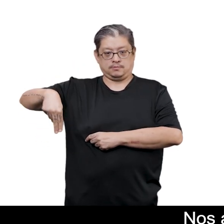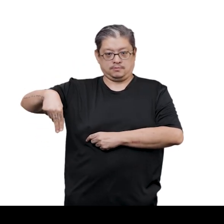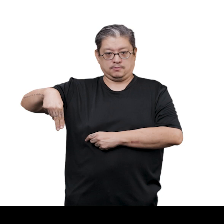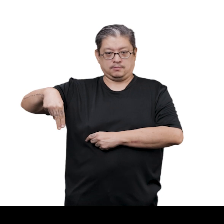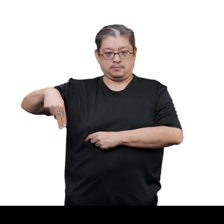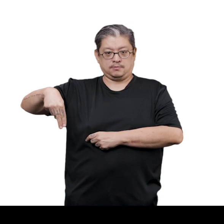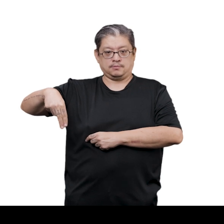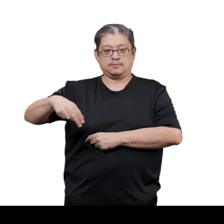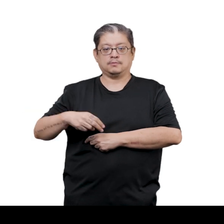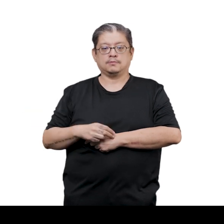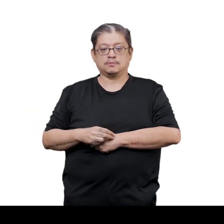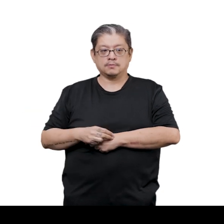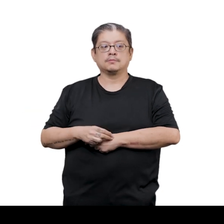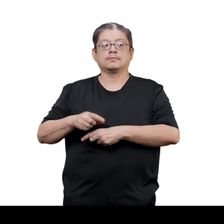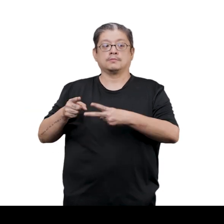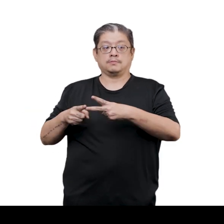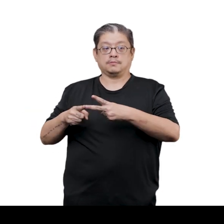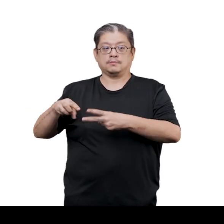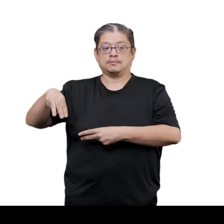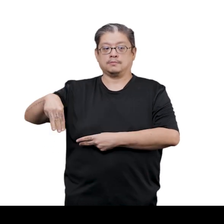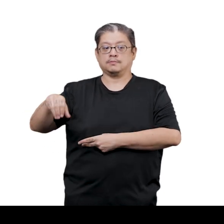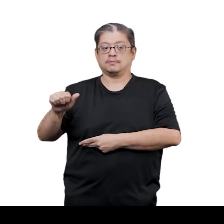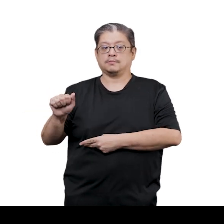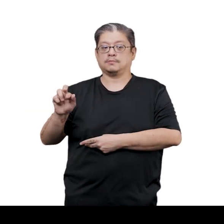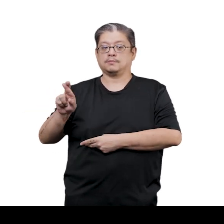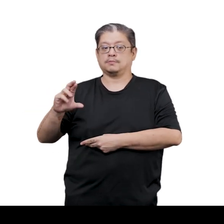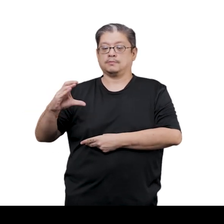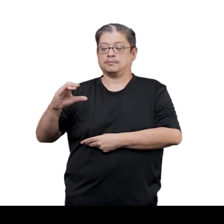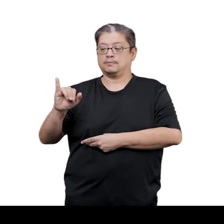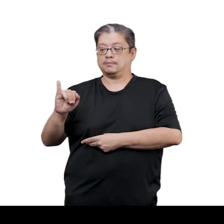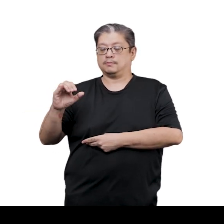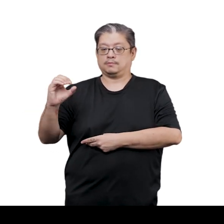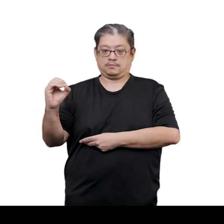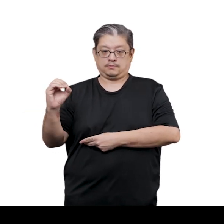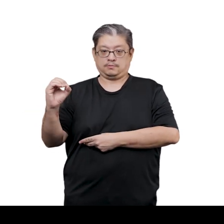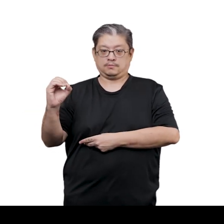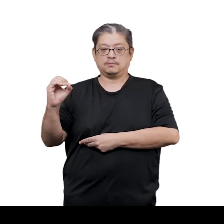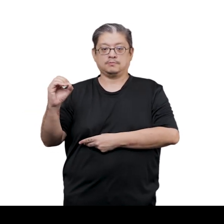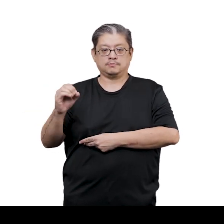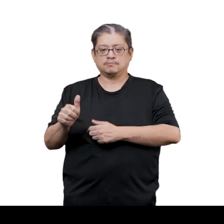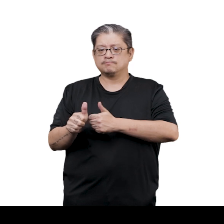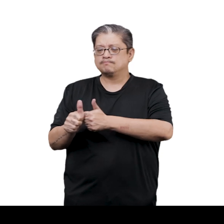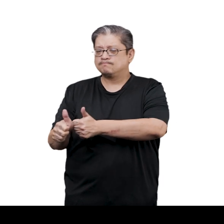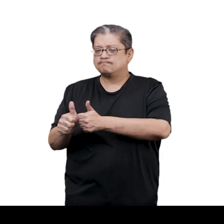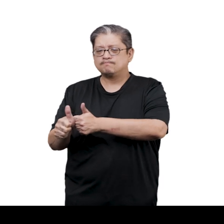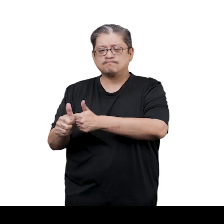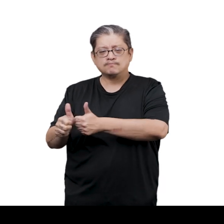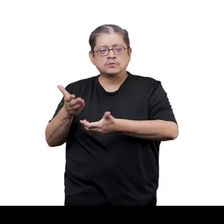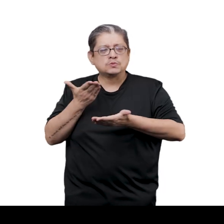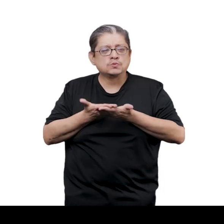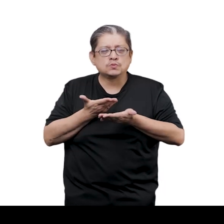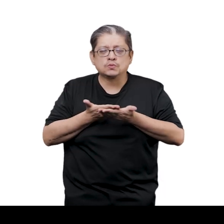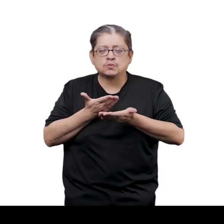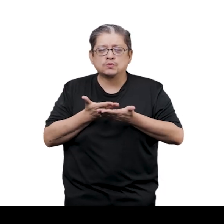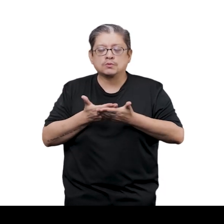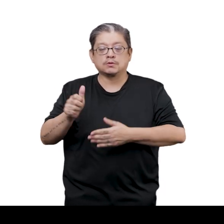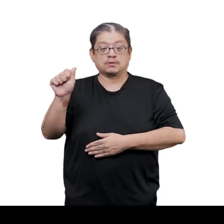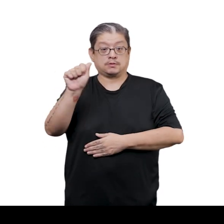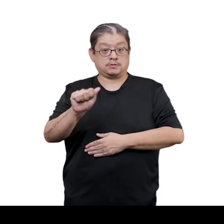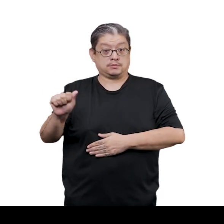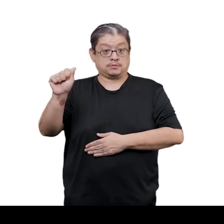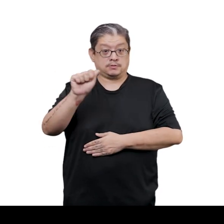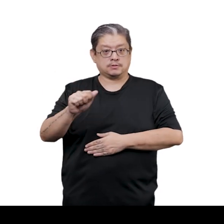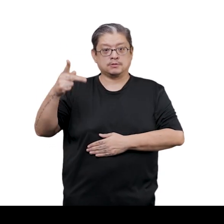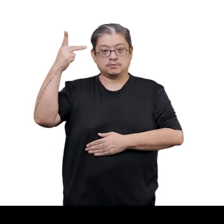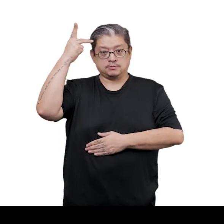1971, e Mário Zanini, 1907 a 1971, em seus ateliês, e